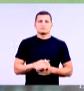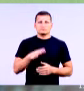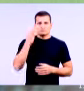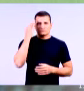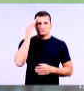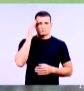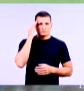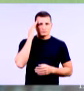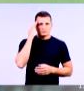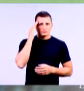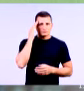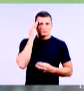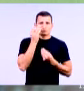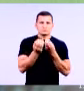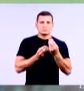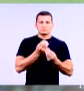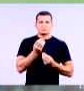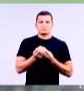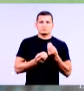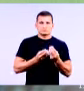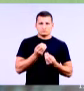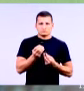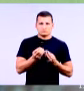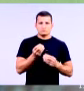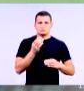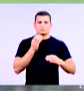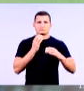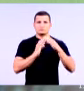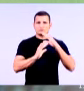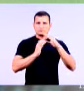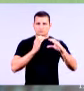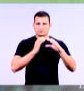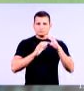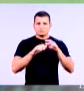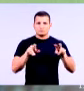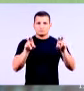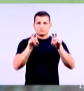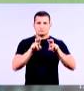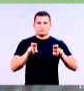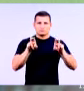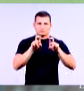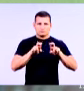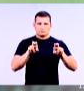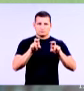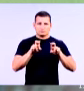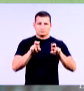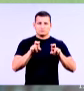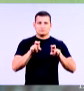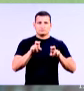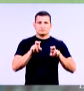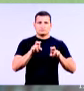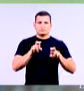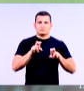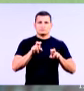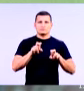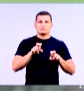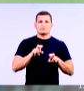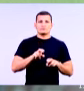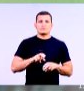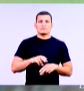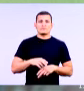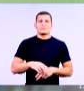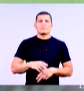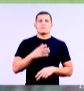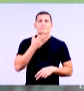Entender o funcionamento da comunicação entre os computadores vai ampliar os